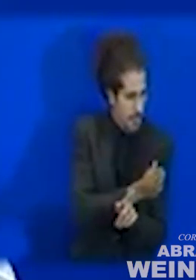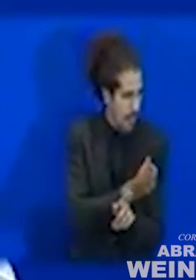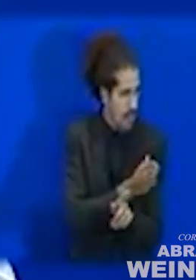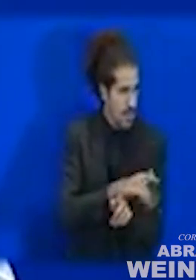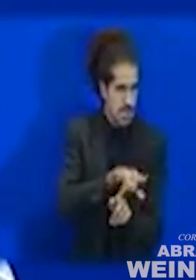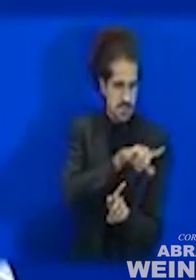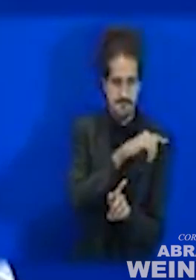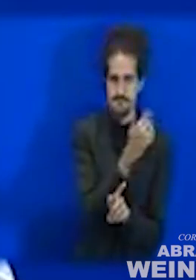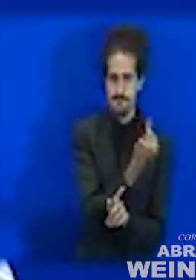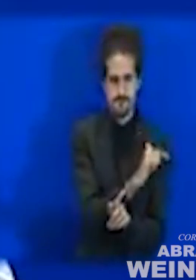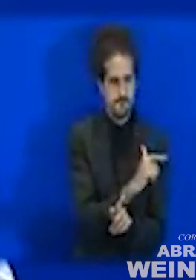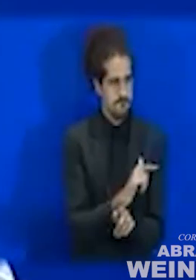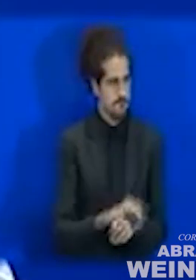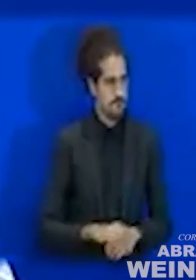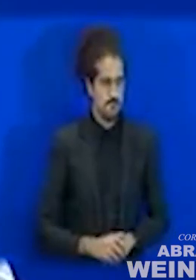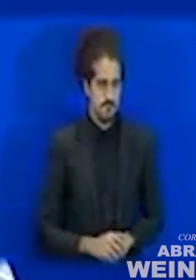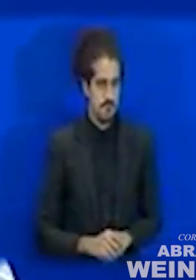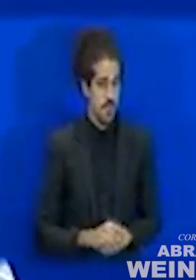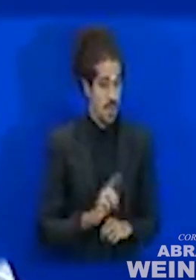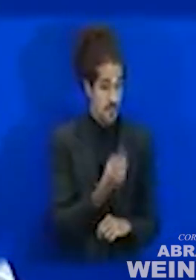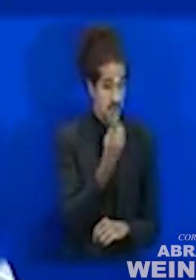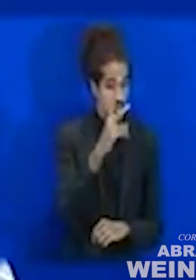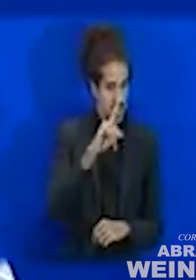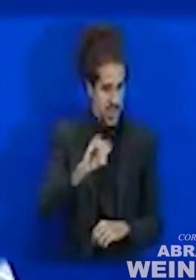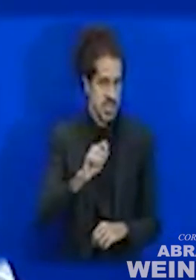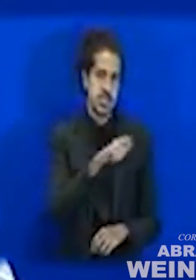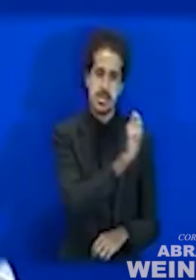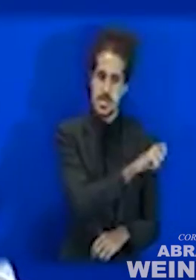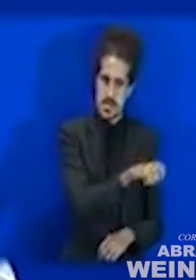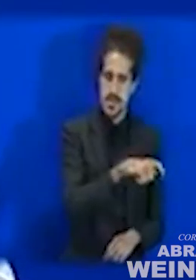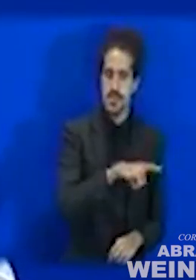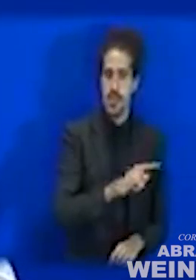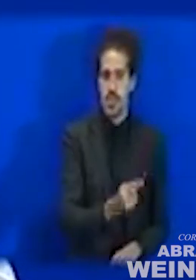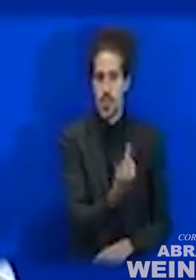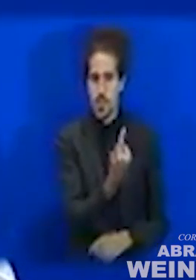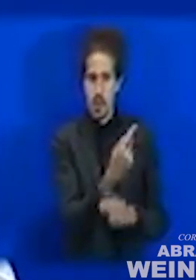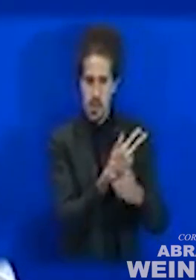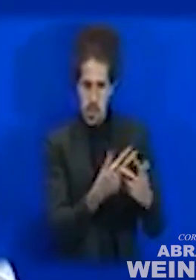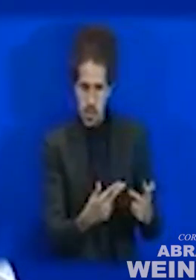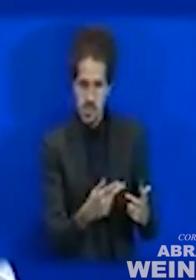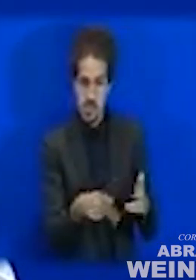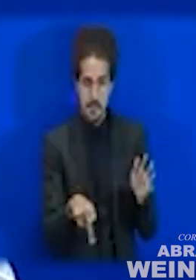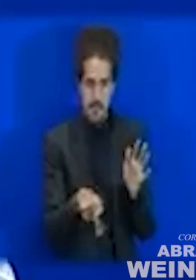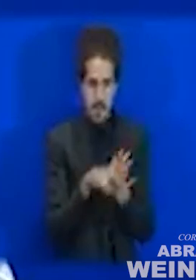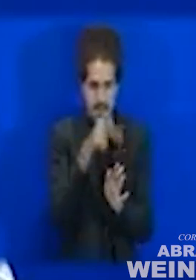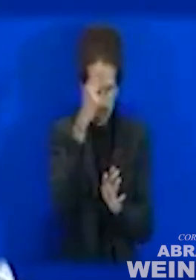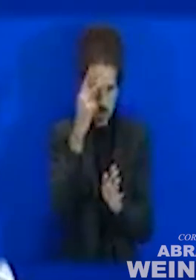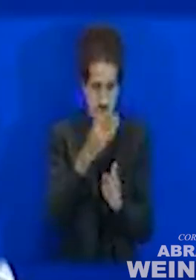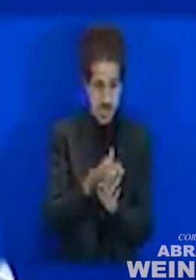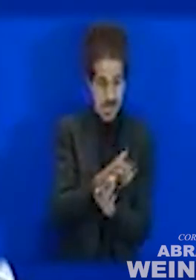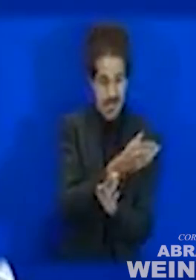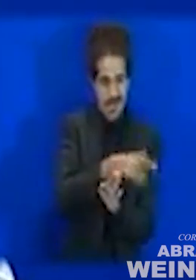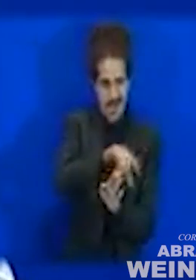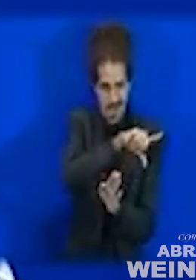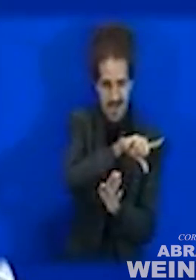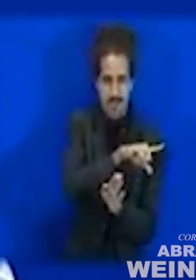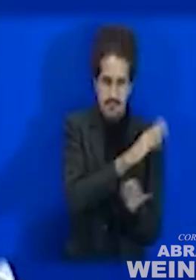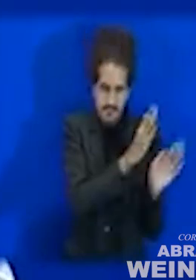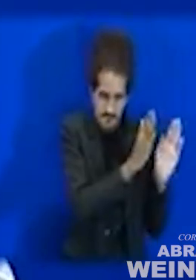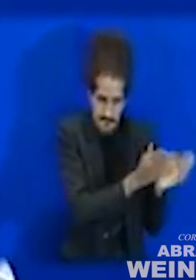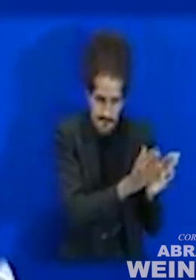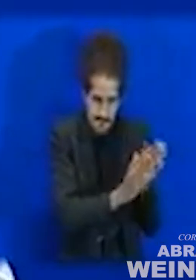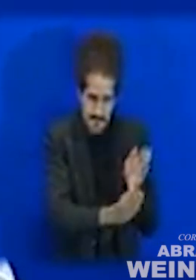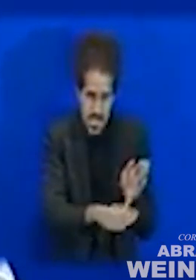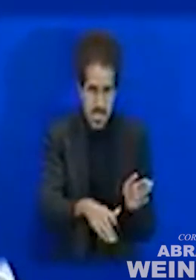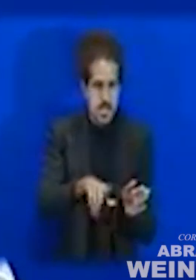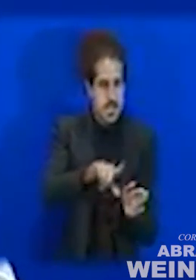pré-meditado hoje. No primeiro dia, sim, houve um caso pré-meditado. Houve um planejamento